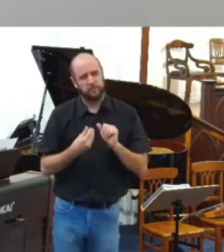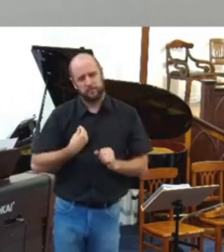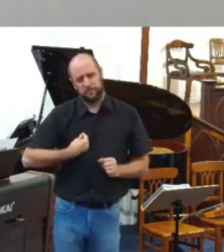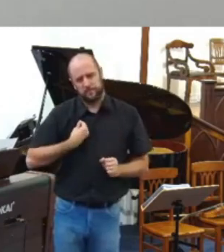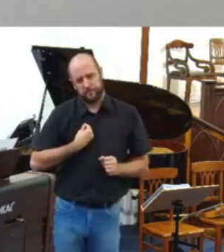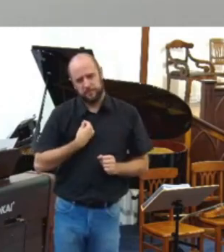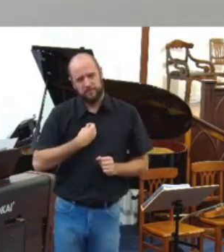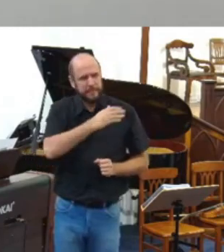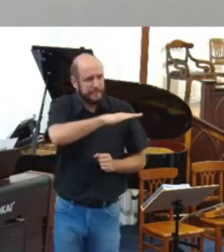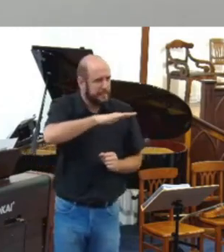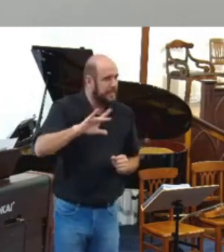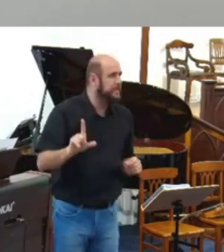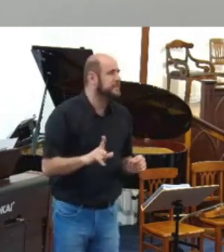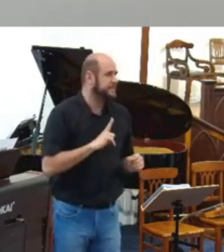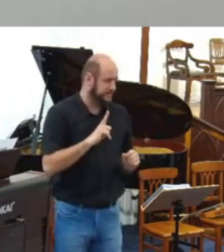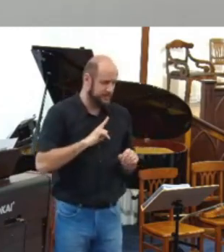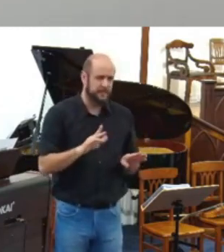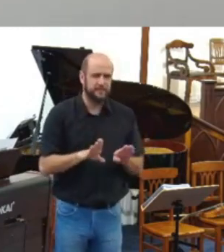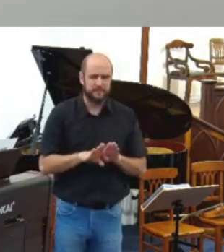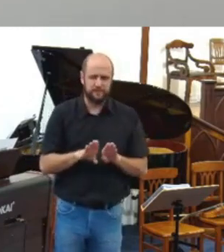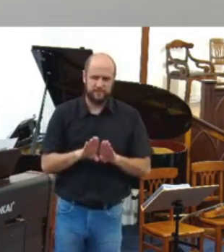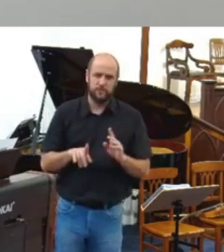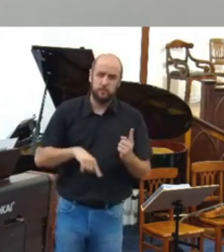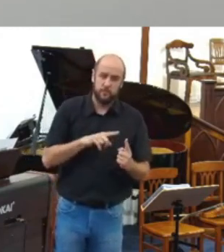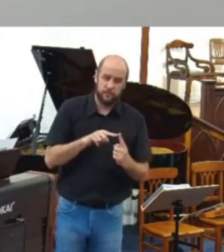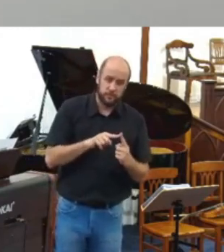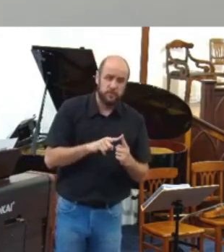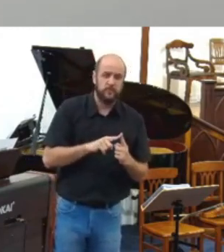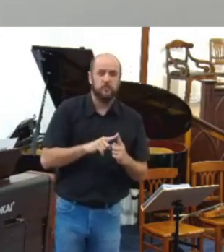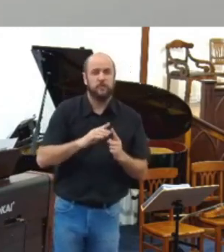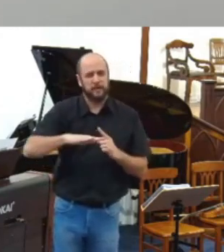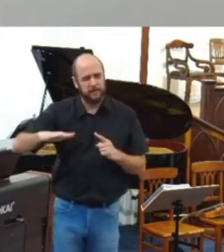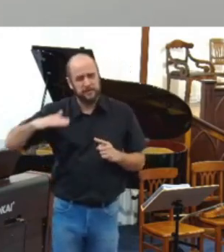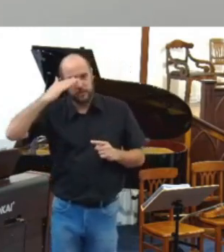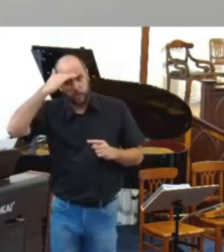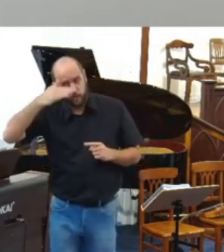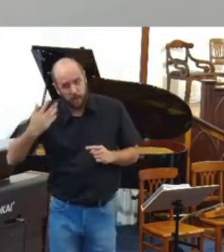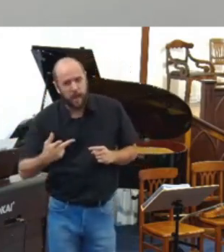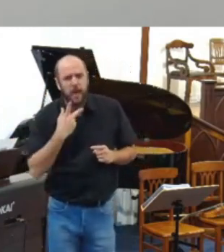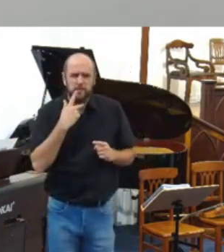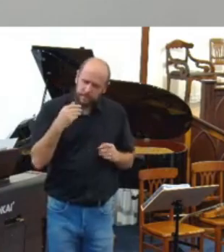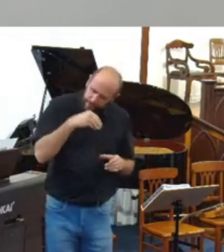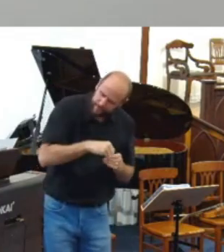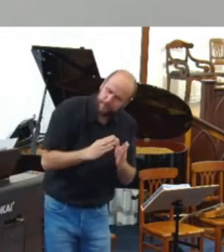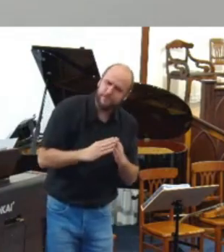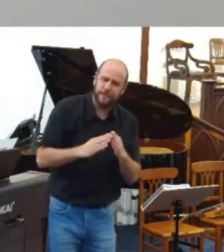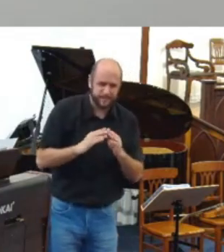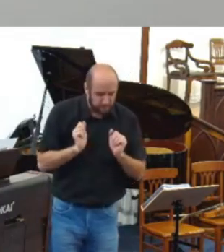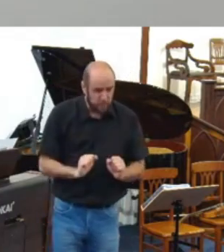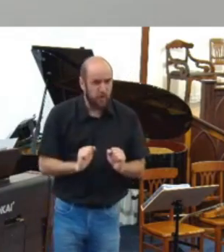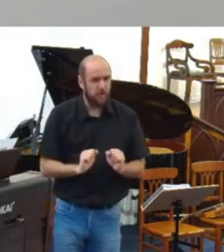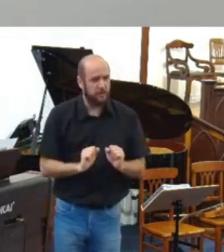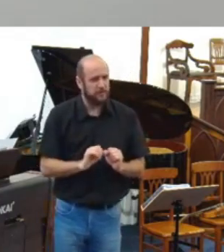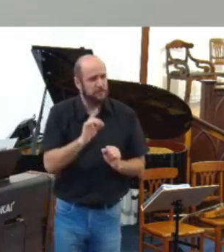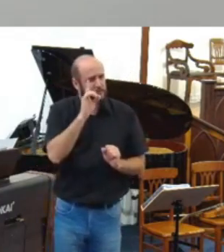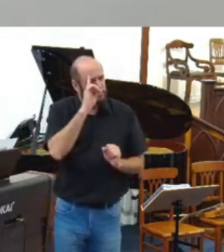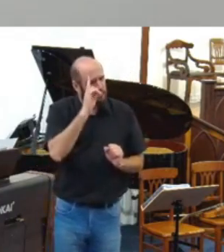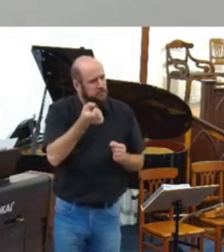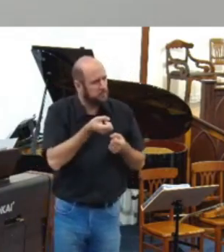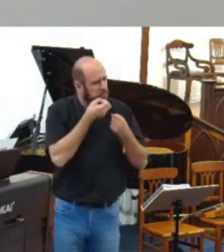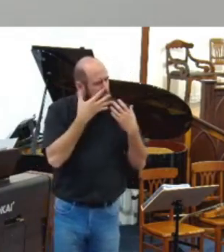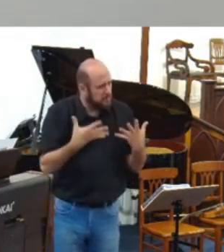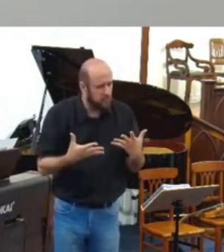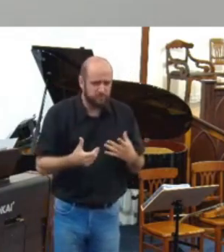Você também tem, tá? Você tem um propósito de ser um filho que honra o teu pai e a tua mãe, dentro da tua casa, para que os dias te vão